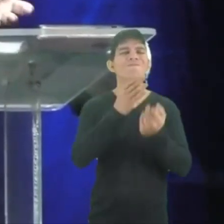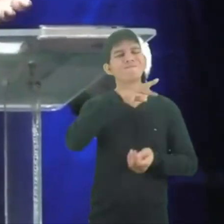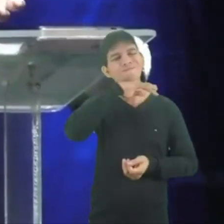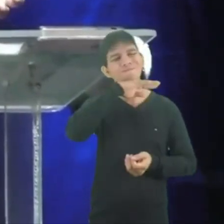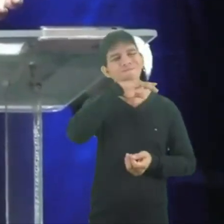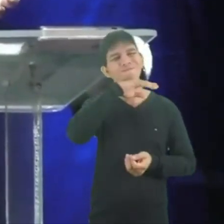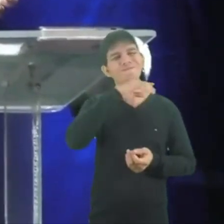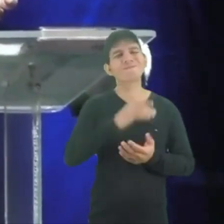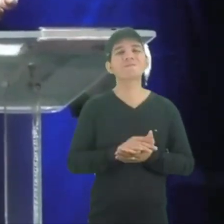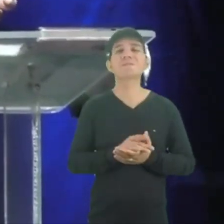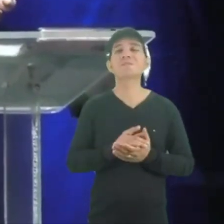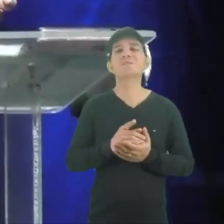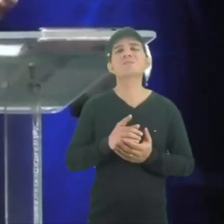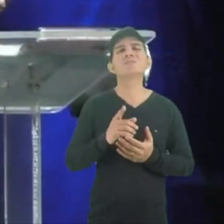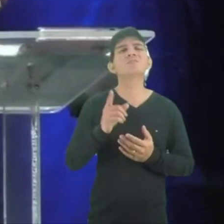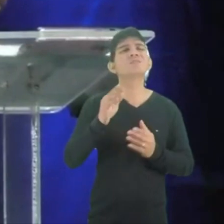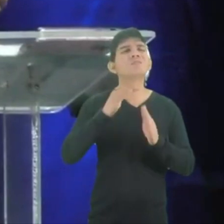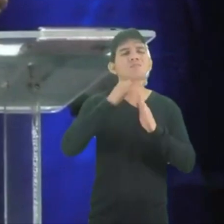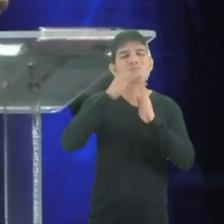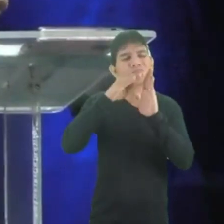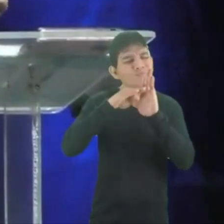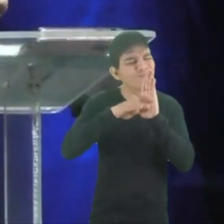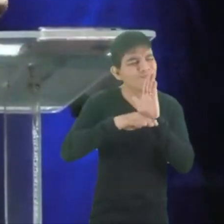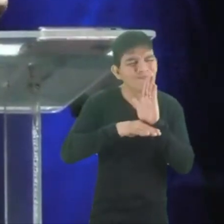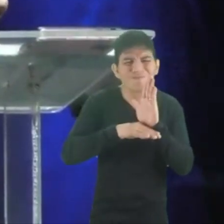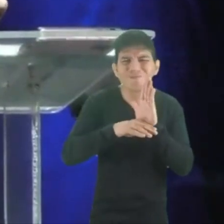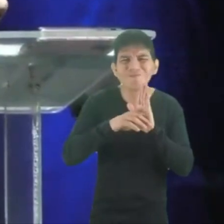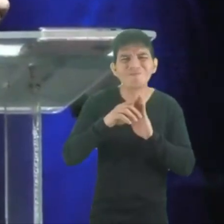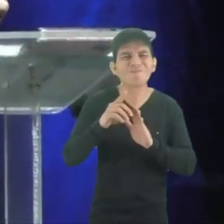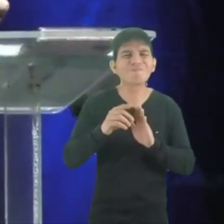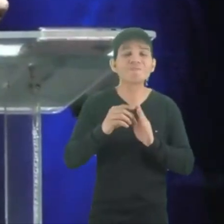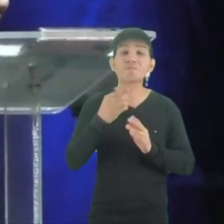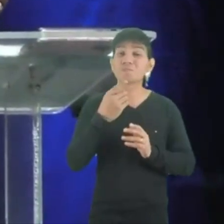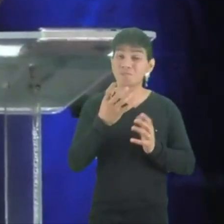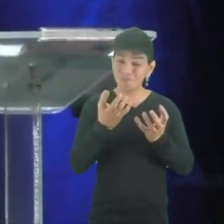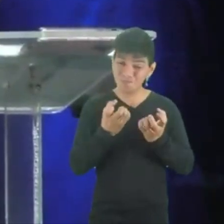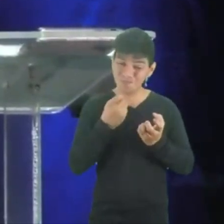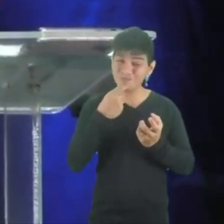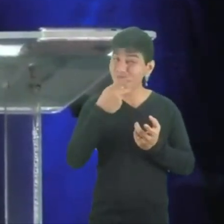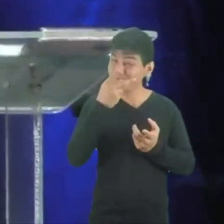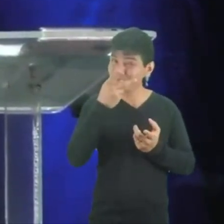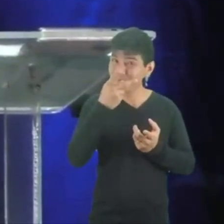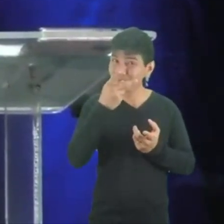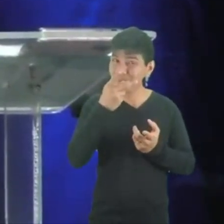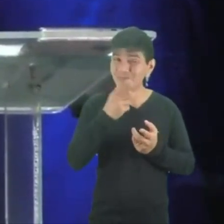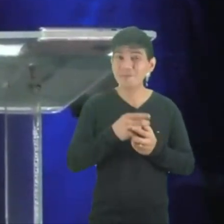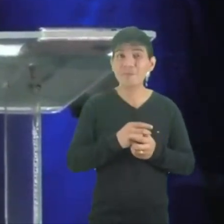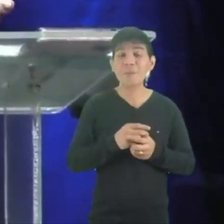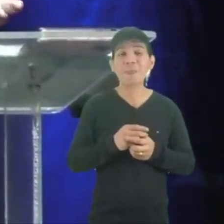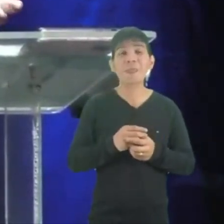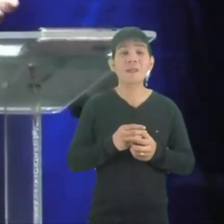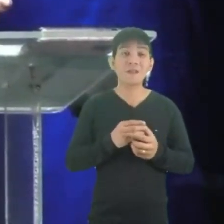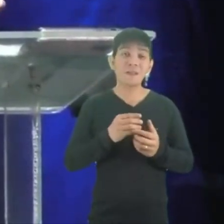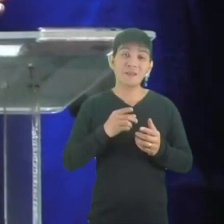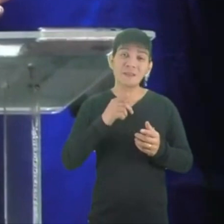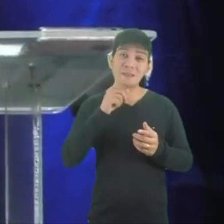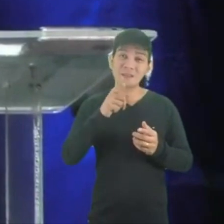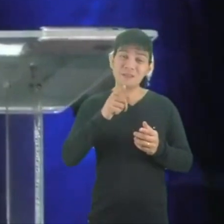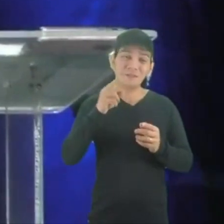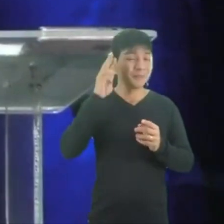estou minimizando esses fatores, não. O que eu quero dizer é que isso faz parte da vida.